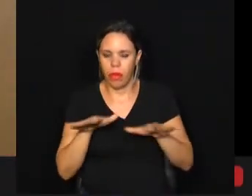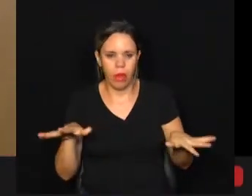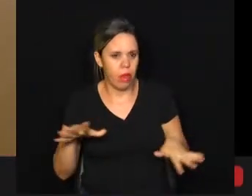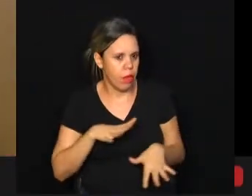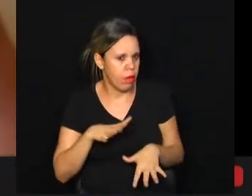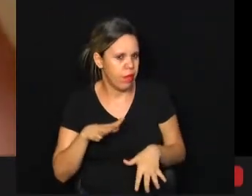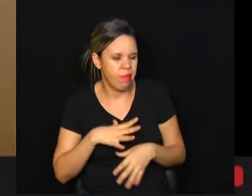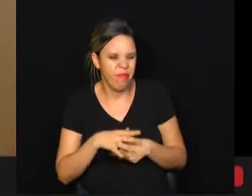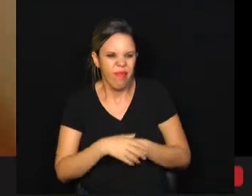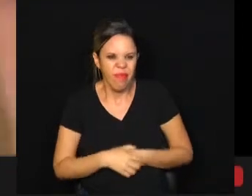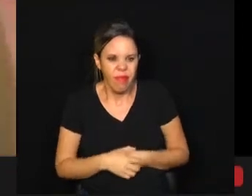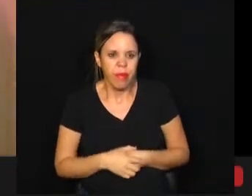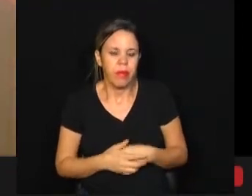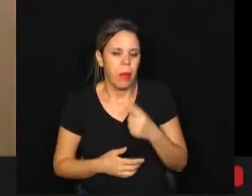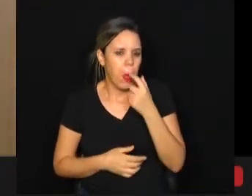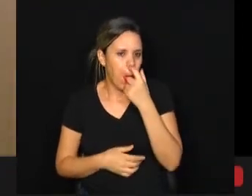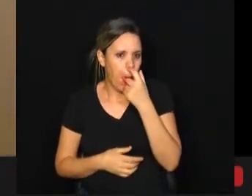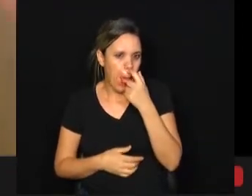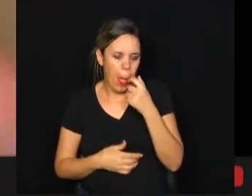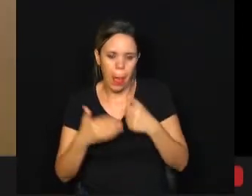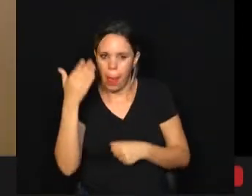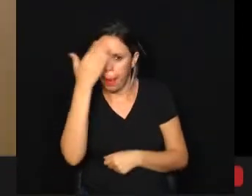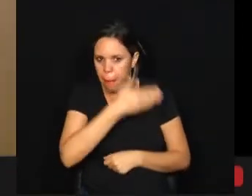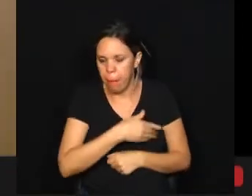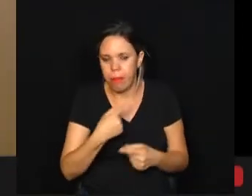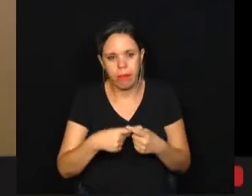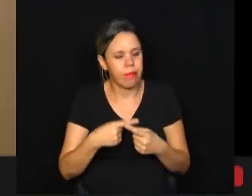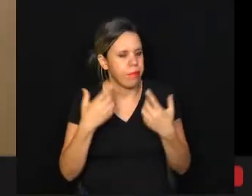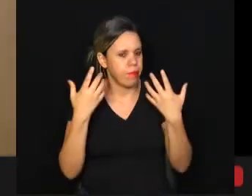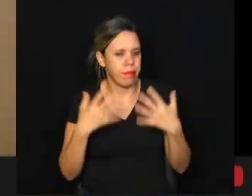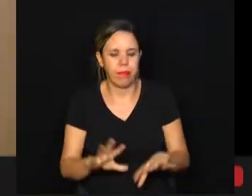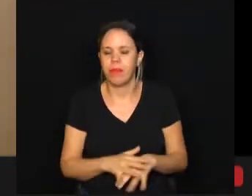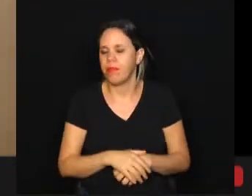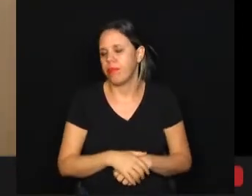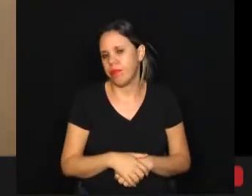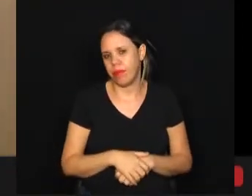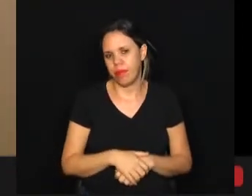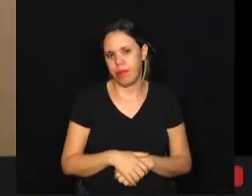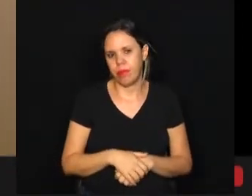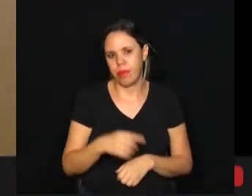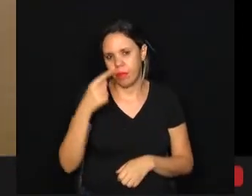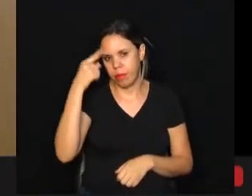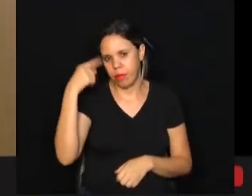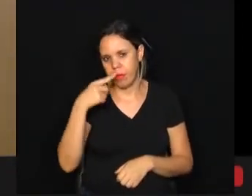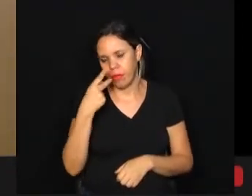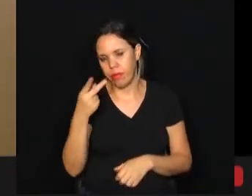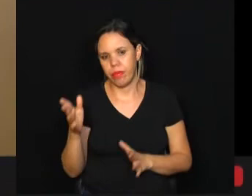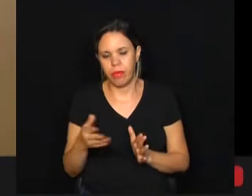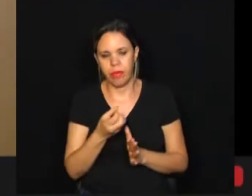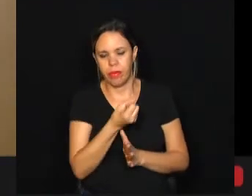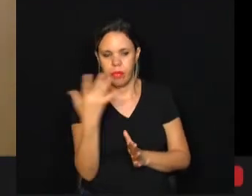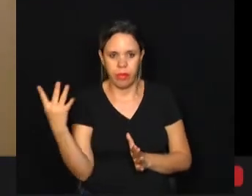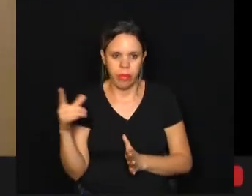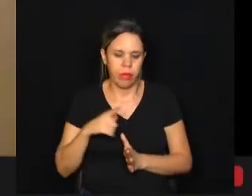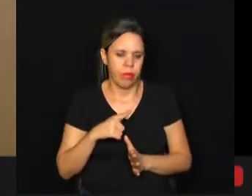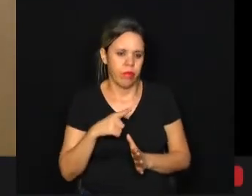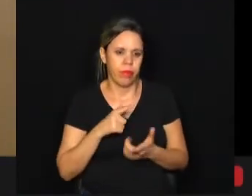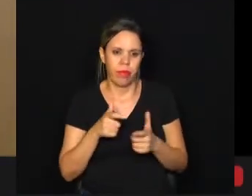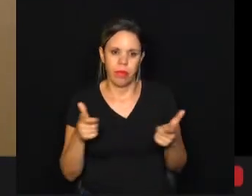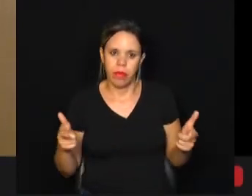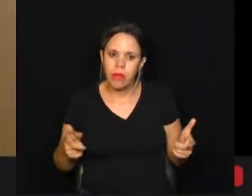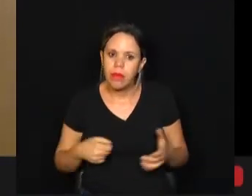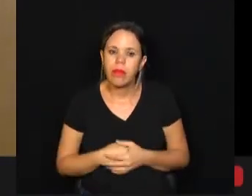cidade e a gente não vê porque não quer. Então, a Paula fala da produção, existe uma produção gigantesca,